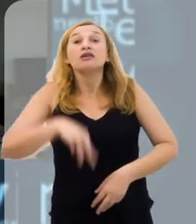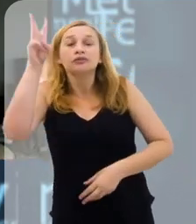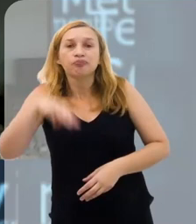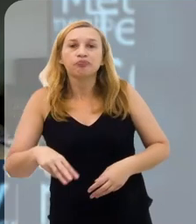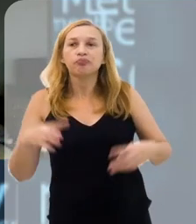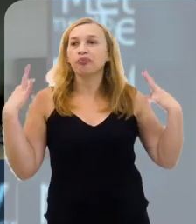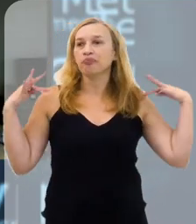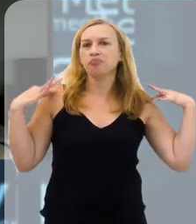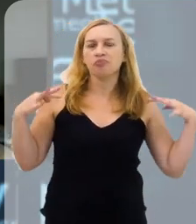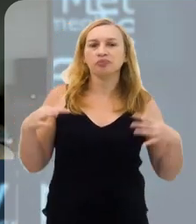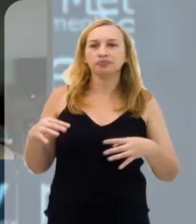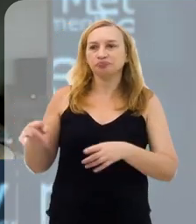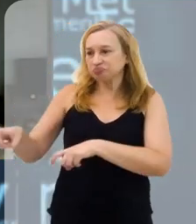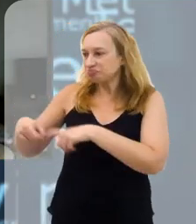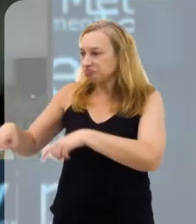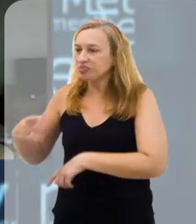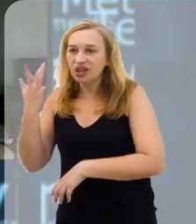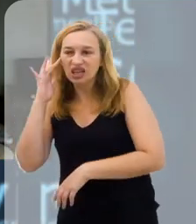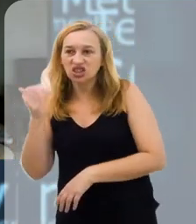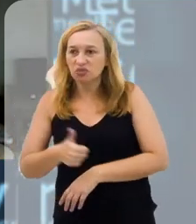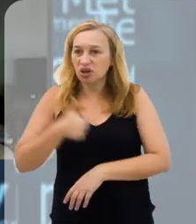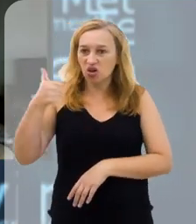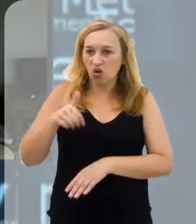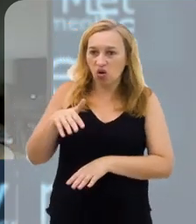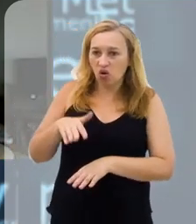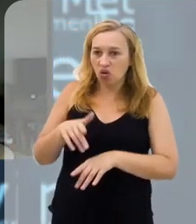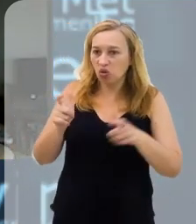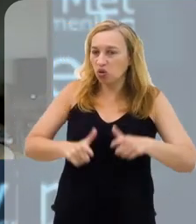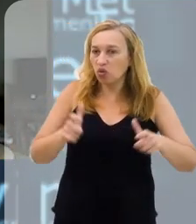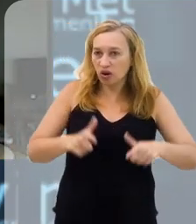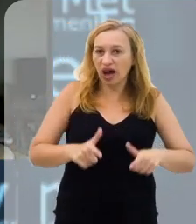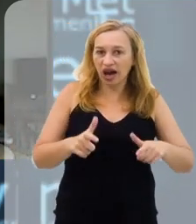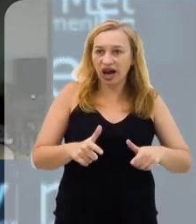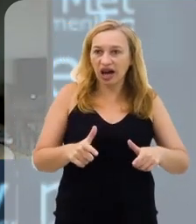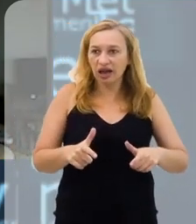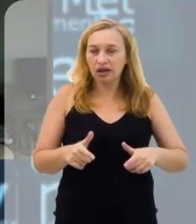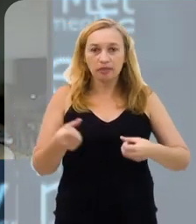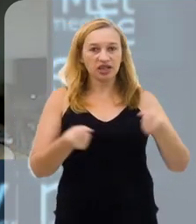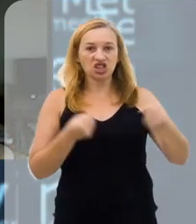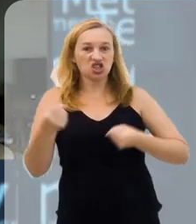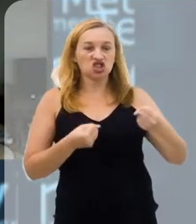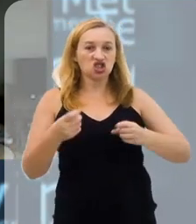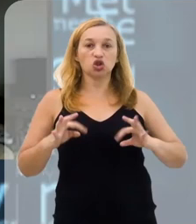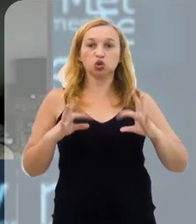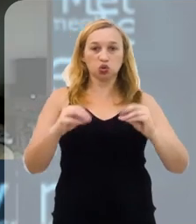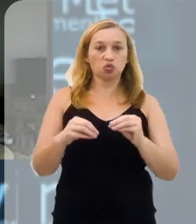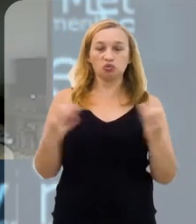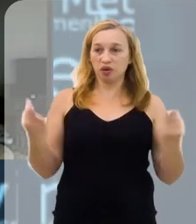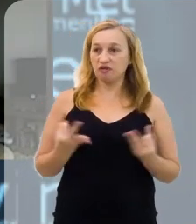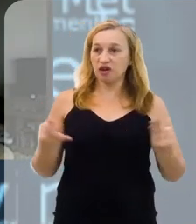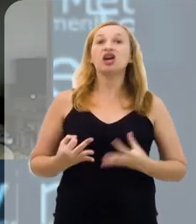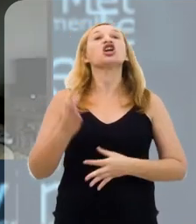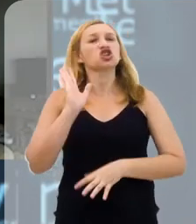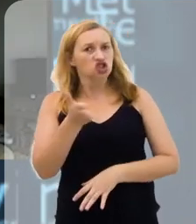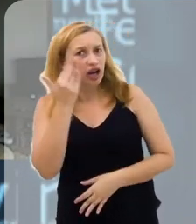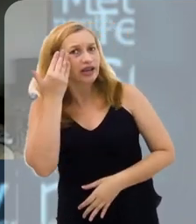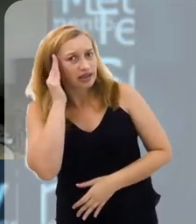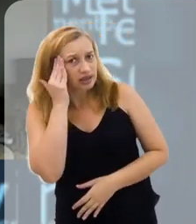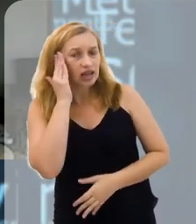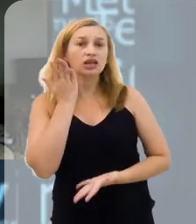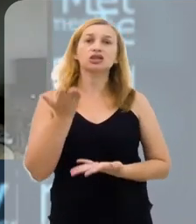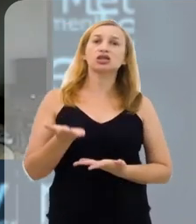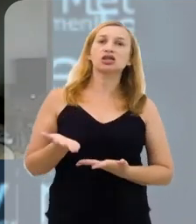o turismo rural, ele não sai achando que ele vai passar no melhor asfalto, que tudo vai estar asfaltado até a porta do sítio. Ele